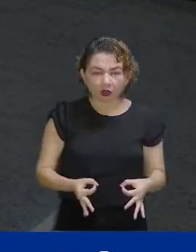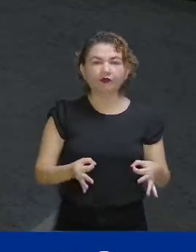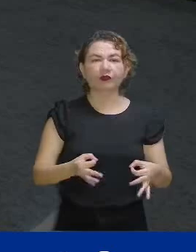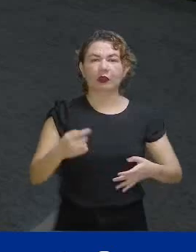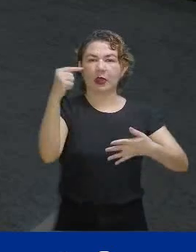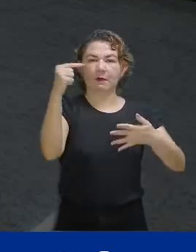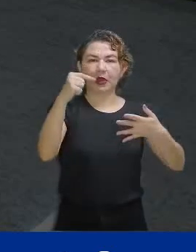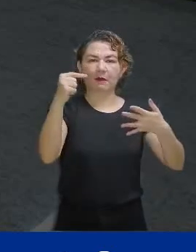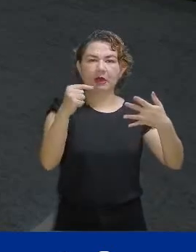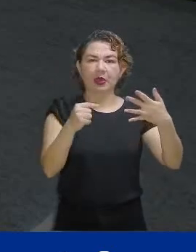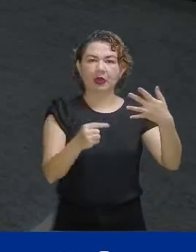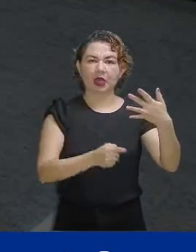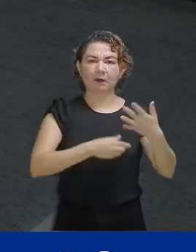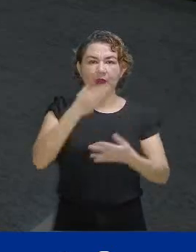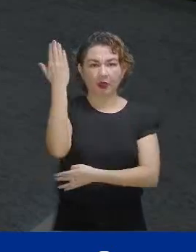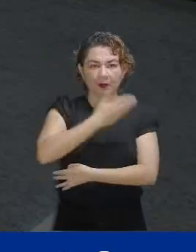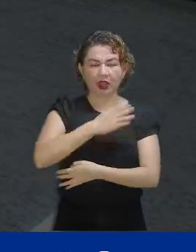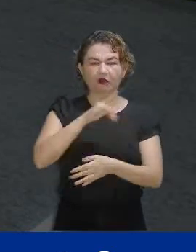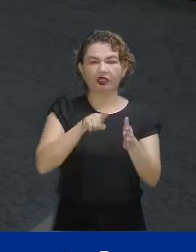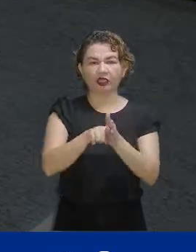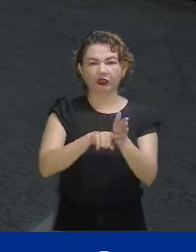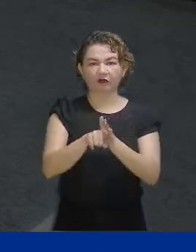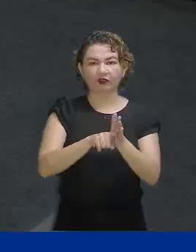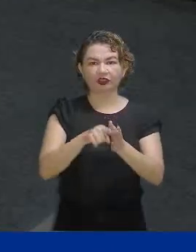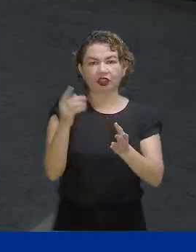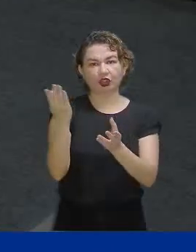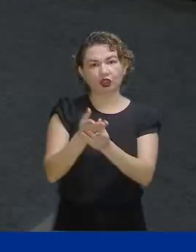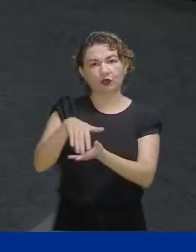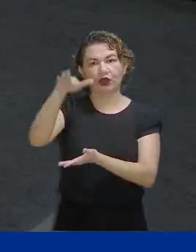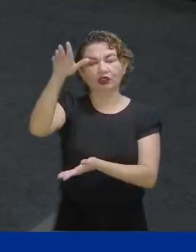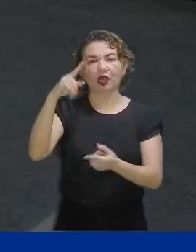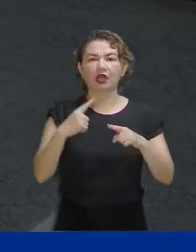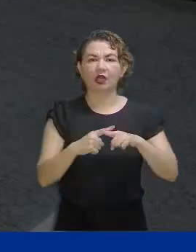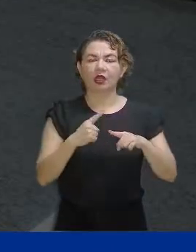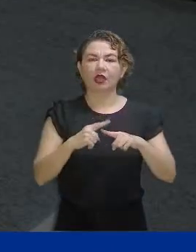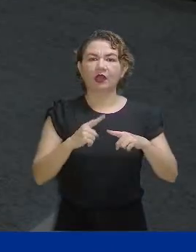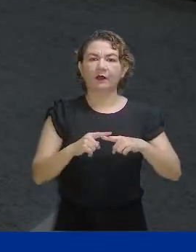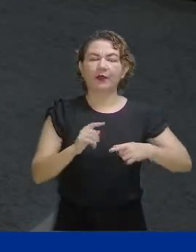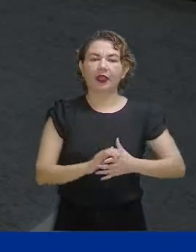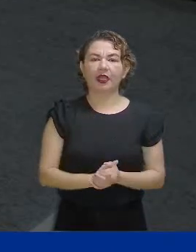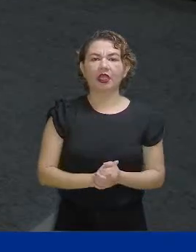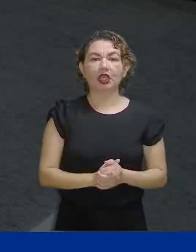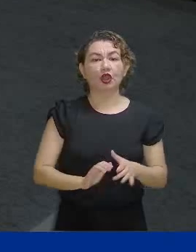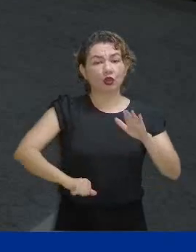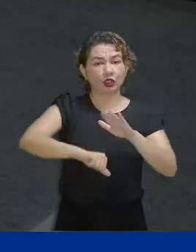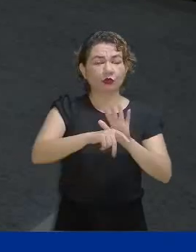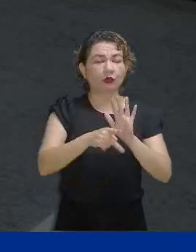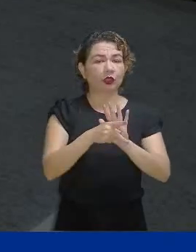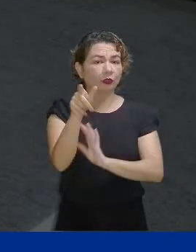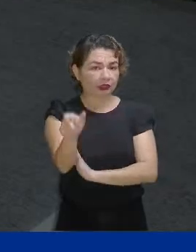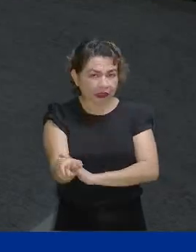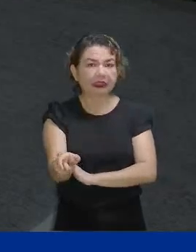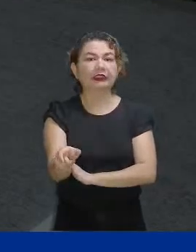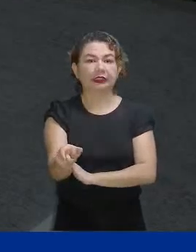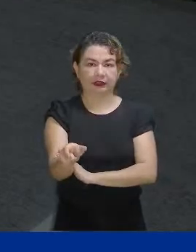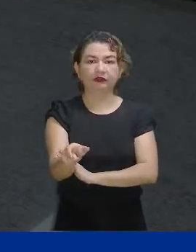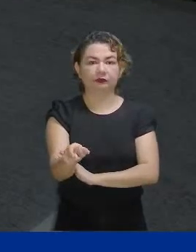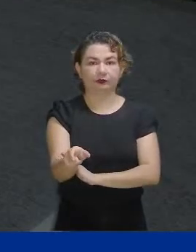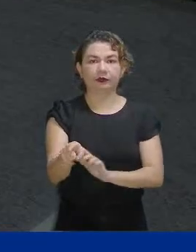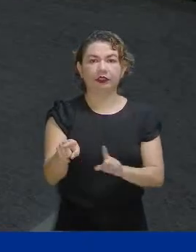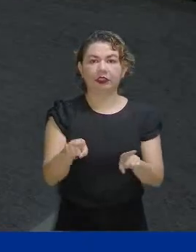provas colhidas no procedimento investigativo e processual, é indubitável o delito praticado pelo recorrente. Fecho